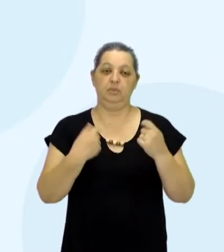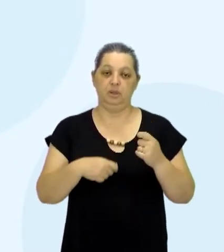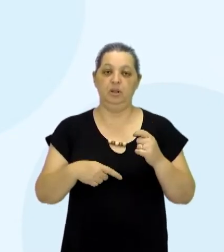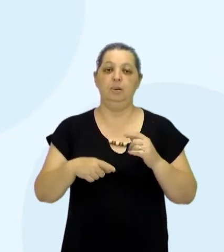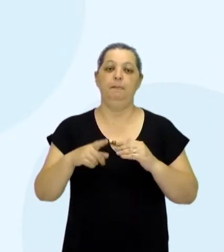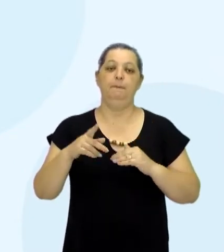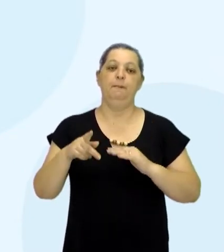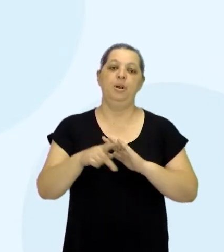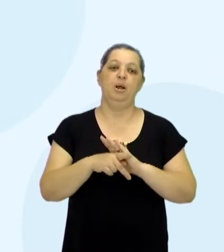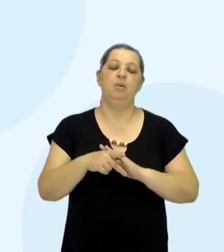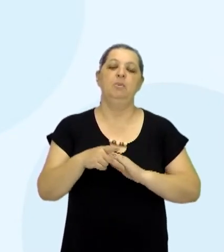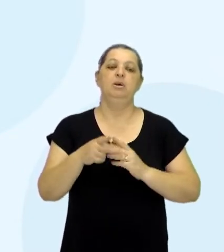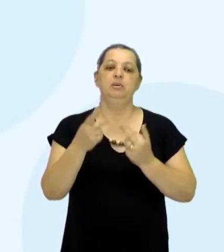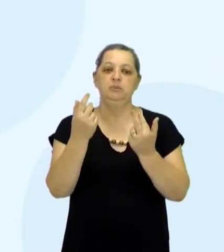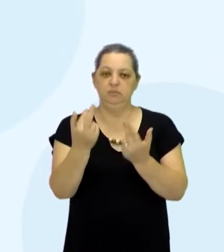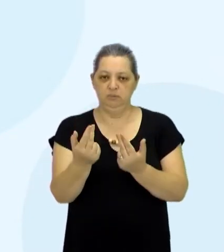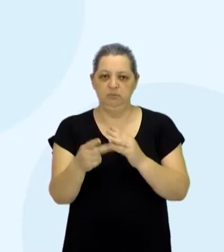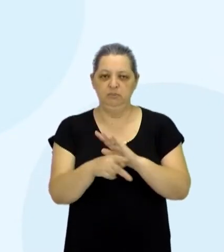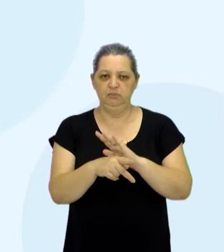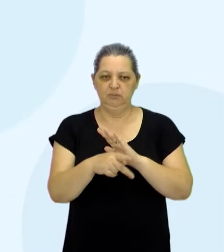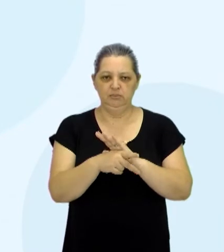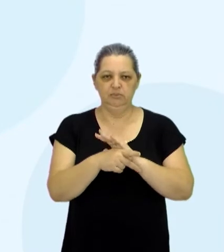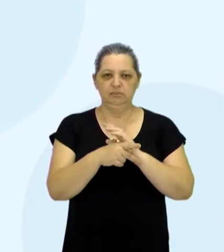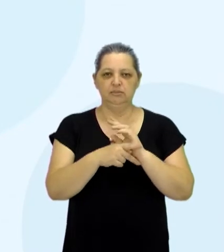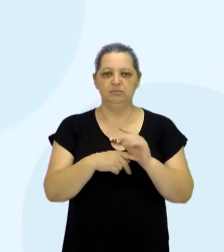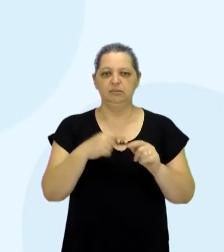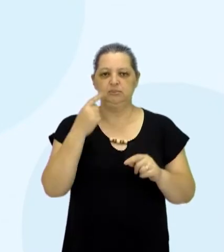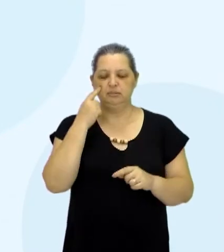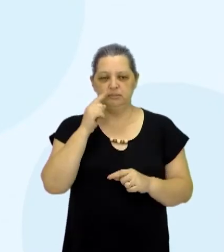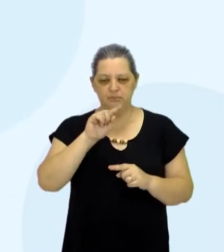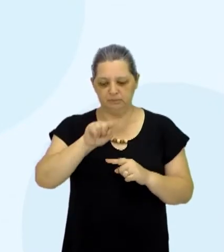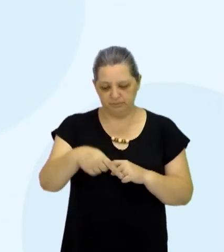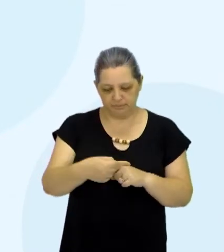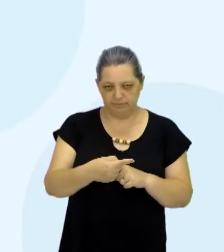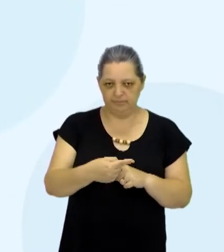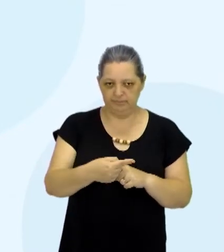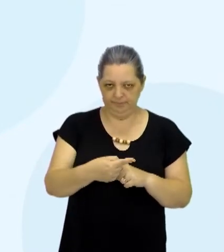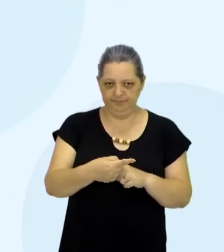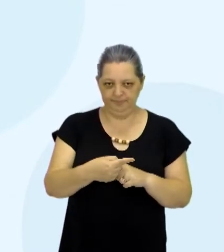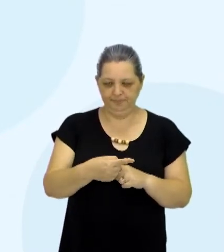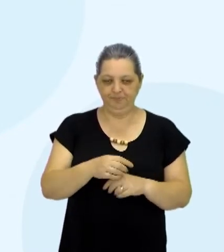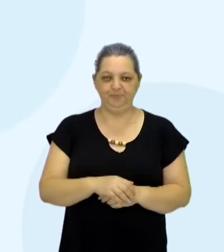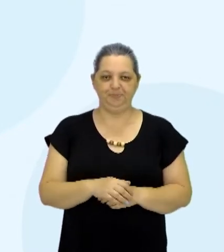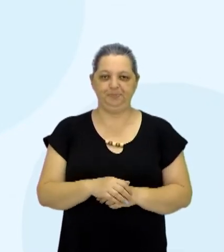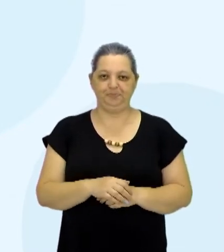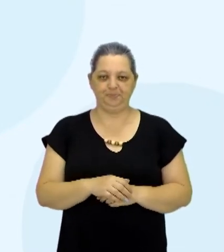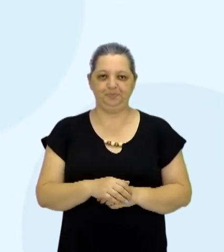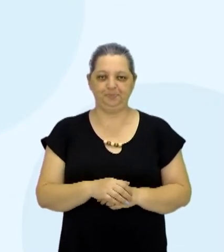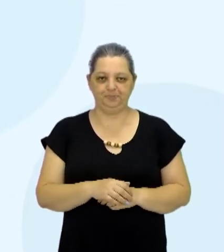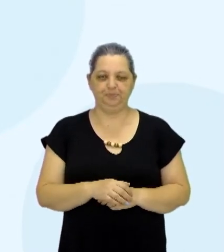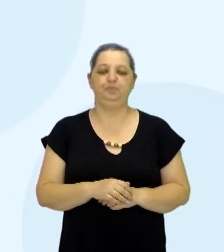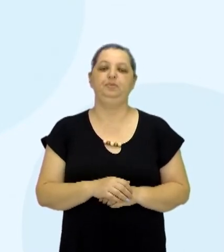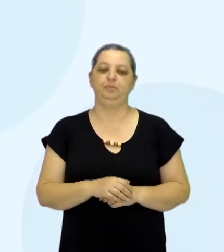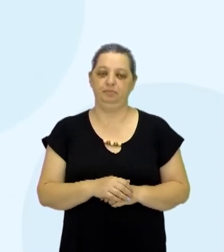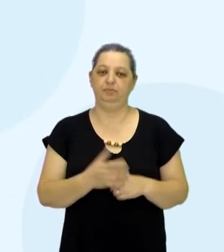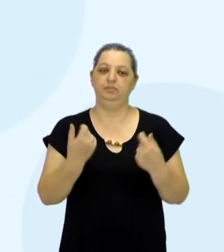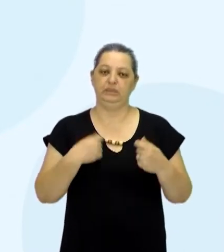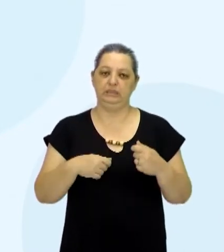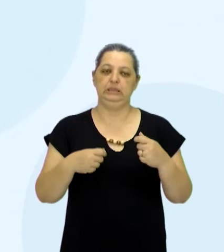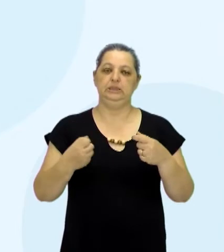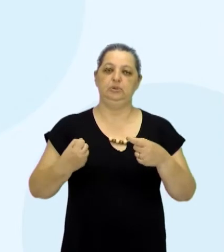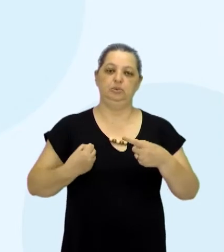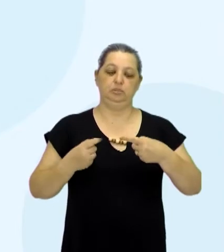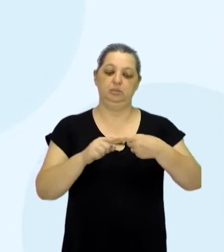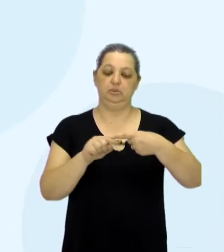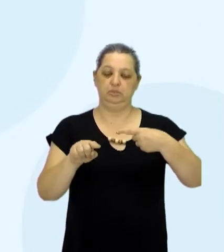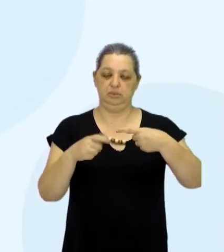número de cima tem vírgula 5, tem uma casa decimal. Ah, então se ele tem uma casa decimal, o número de baixo também tem que ter uma casa decimal. Para